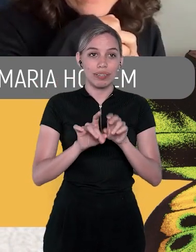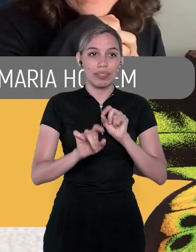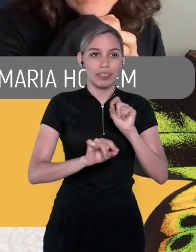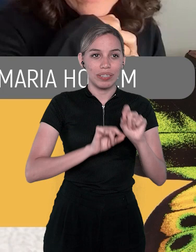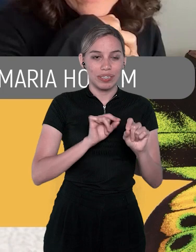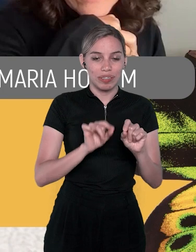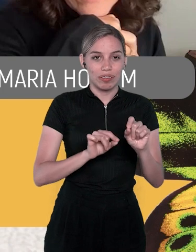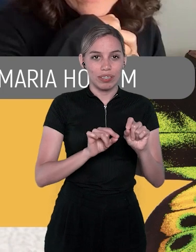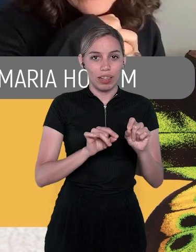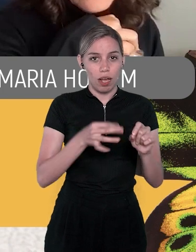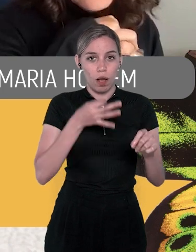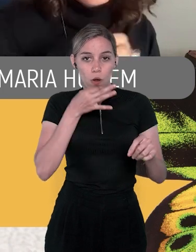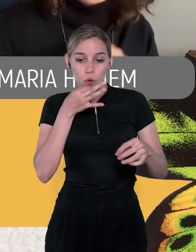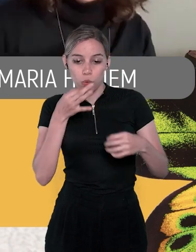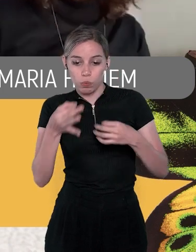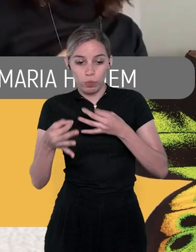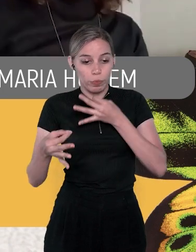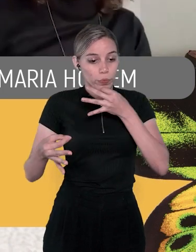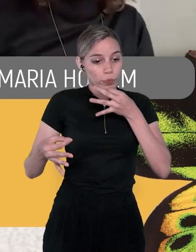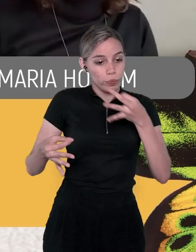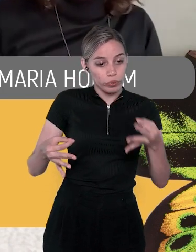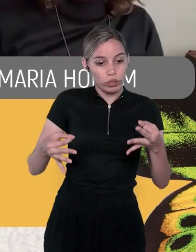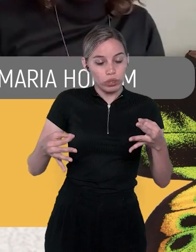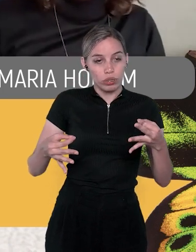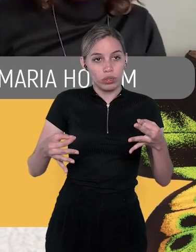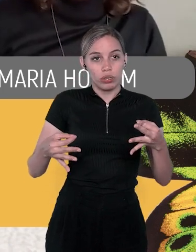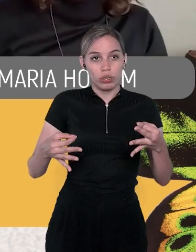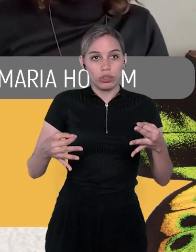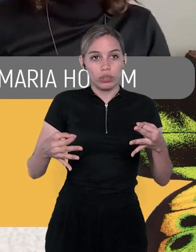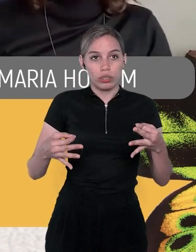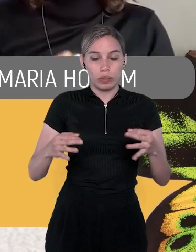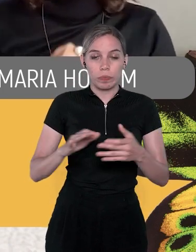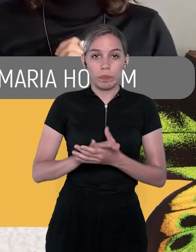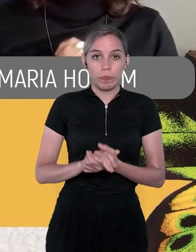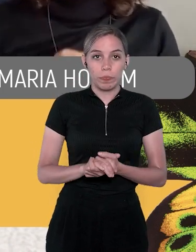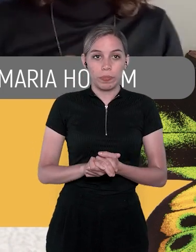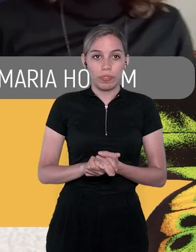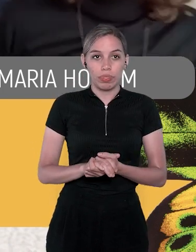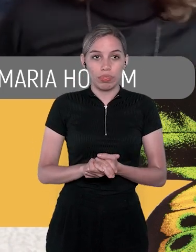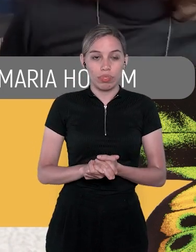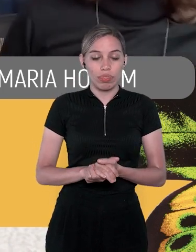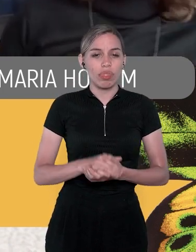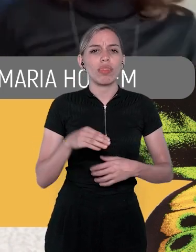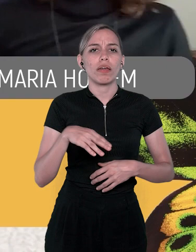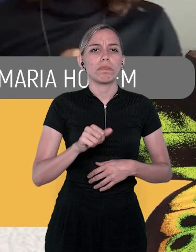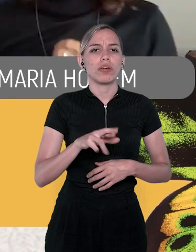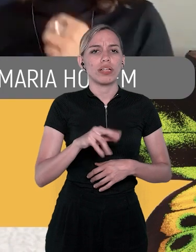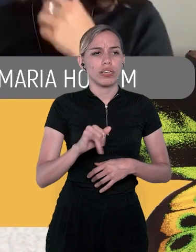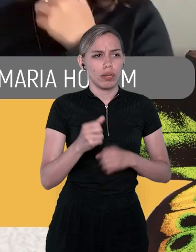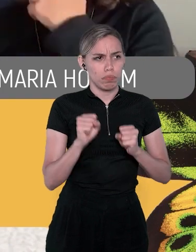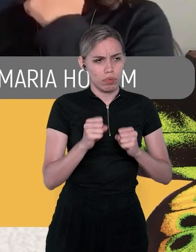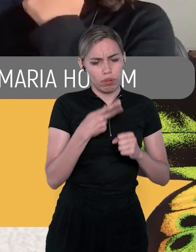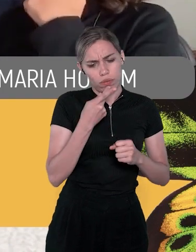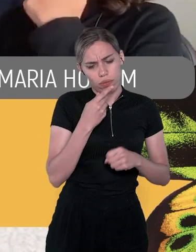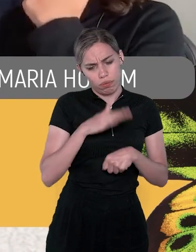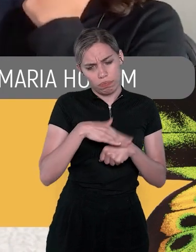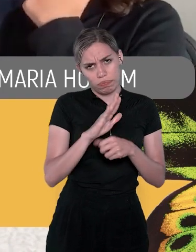até essa opinião que você deu sobre a trama, né? Sobre isso eu queria que você falasse mais,